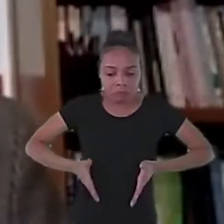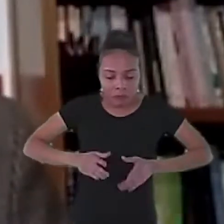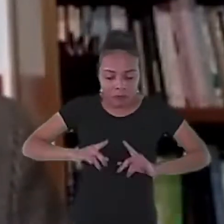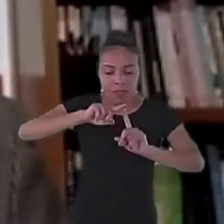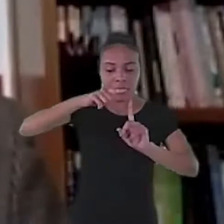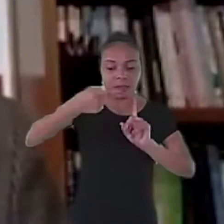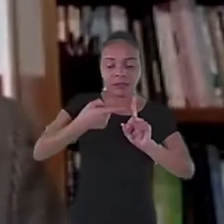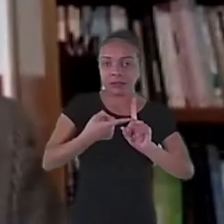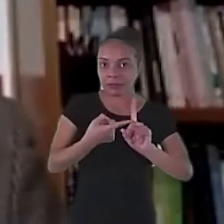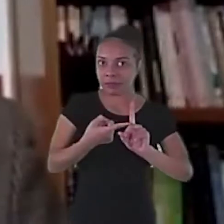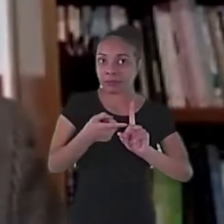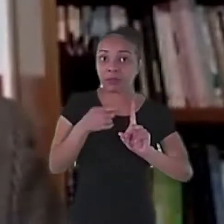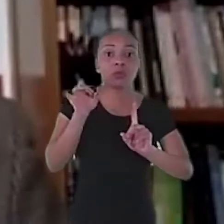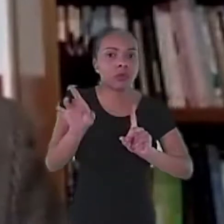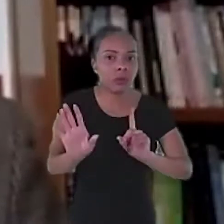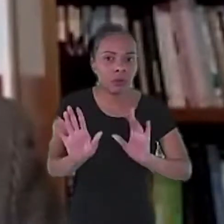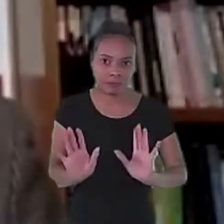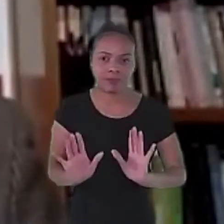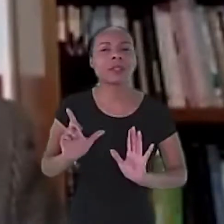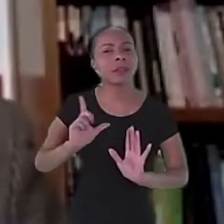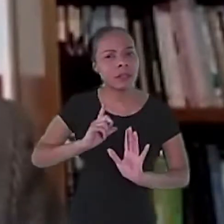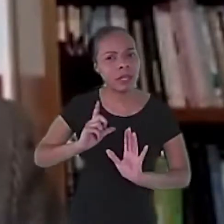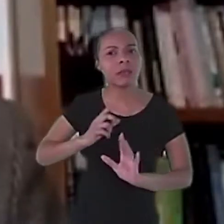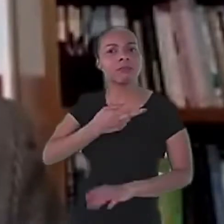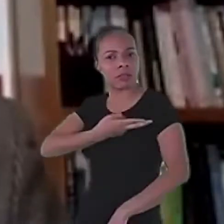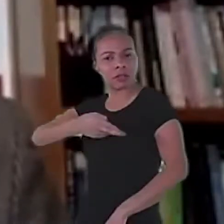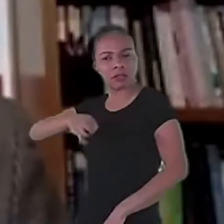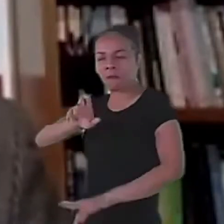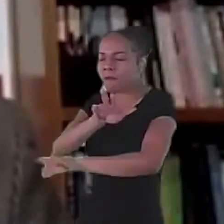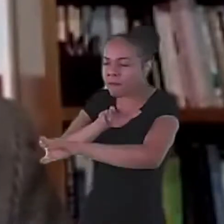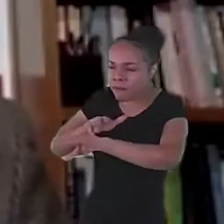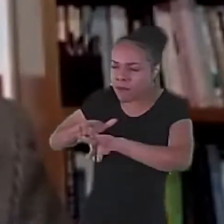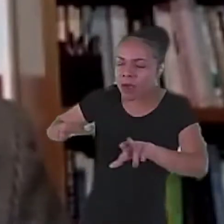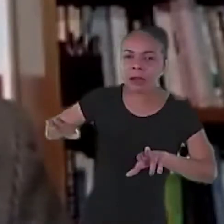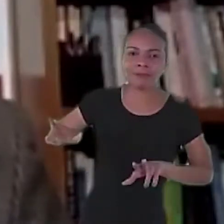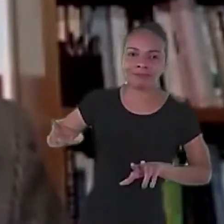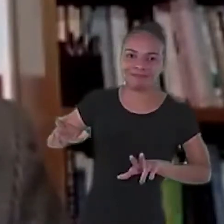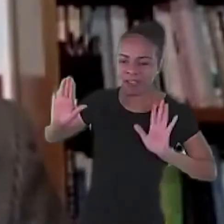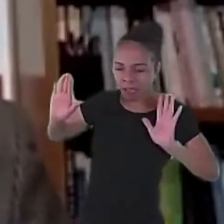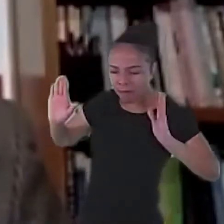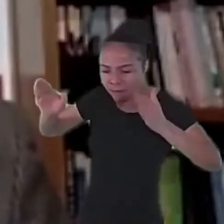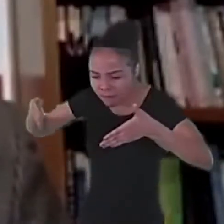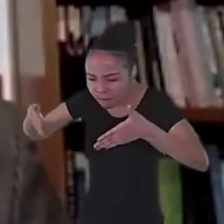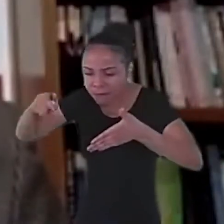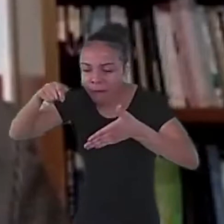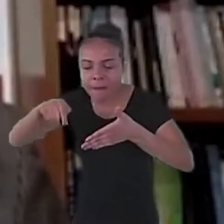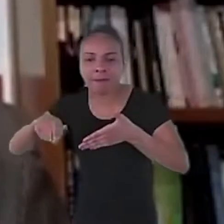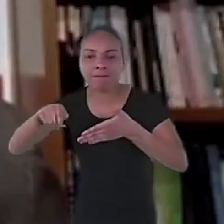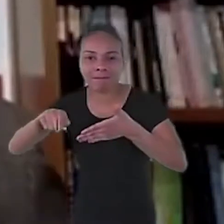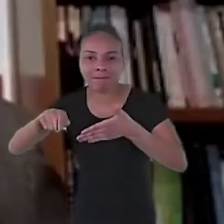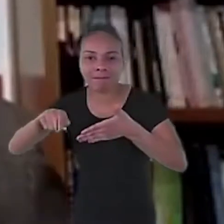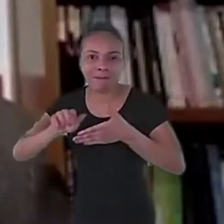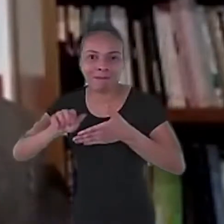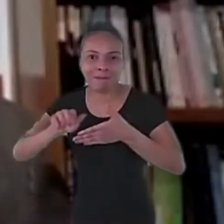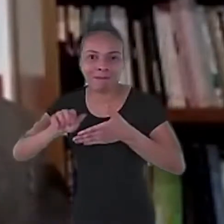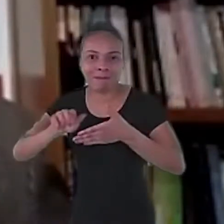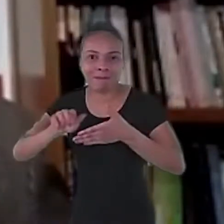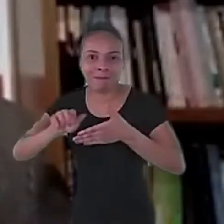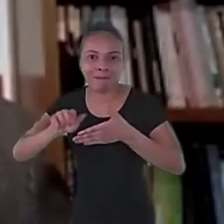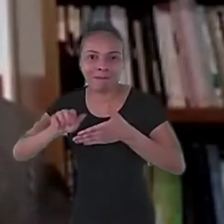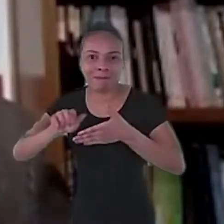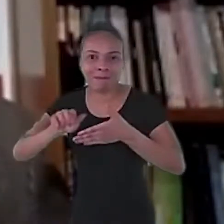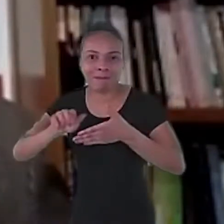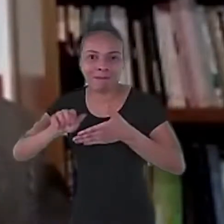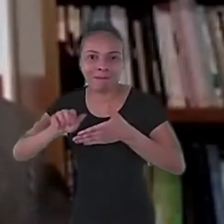hoje preconizam isso, mas na época de Freud isso era